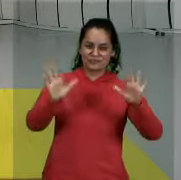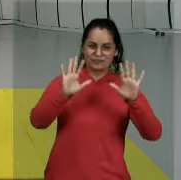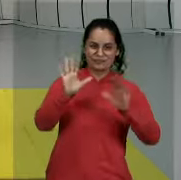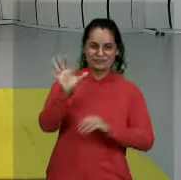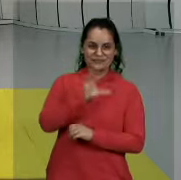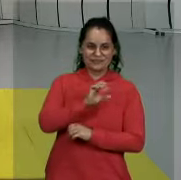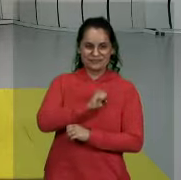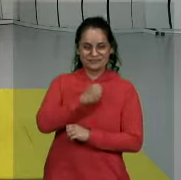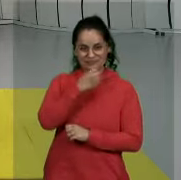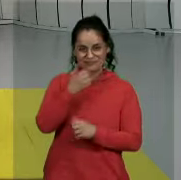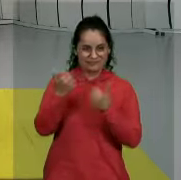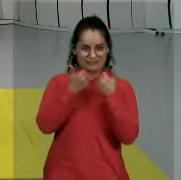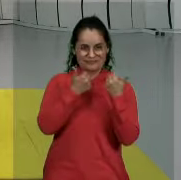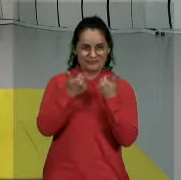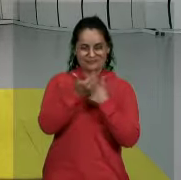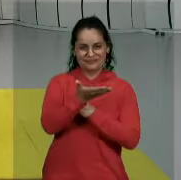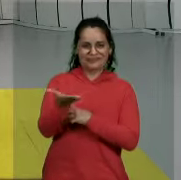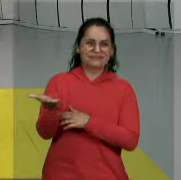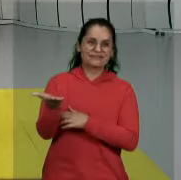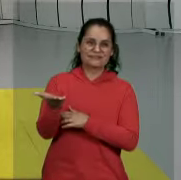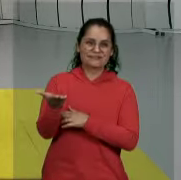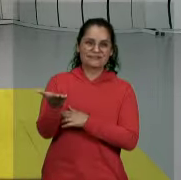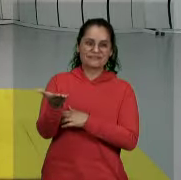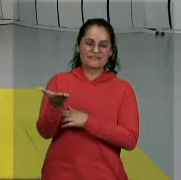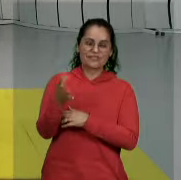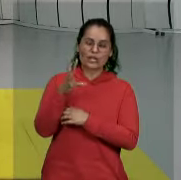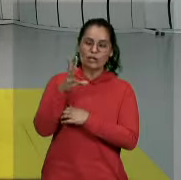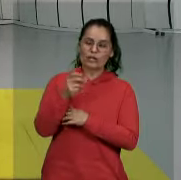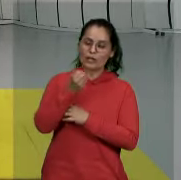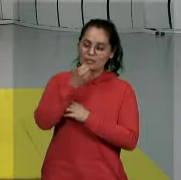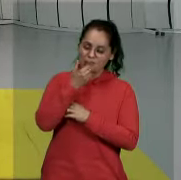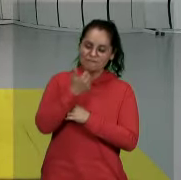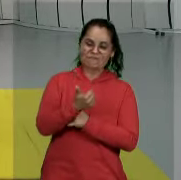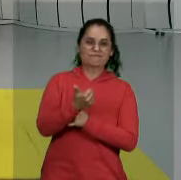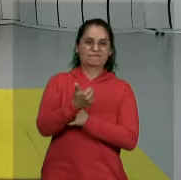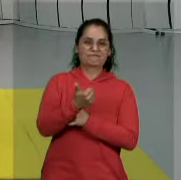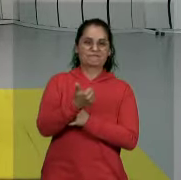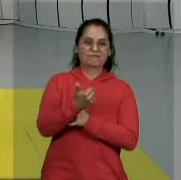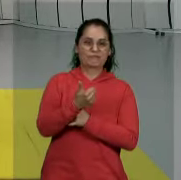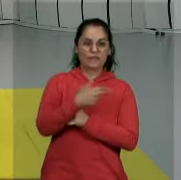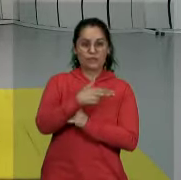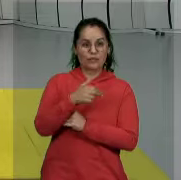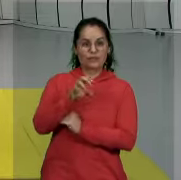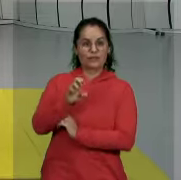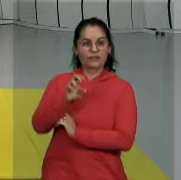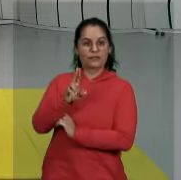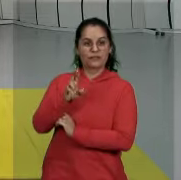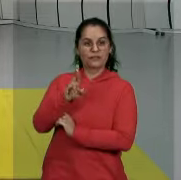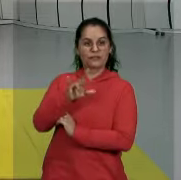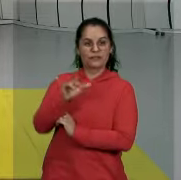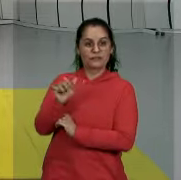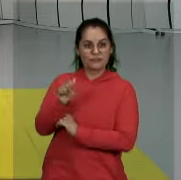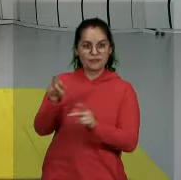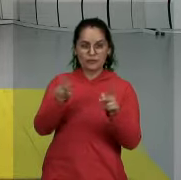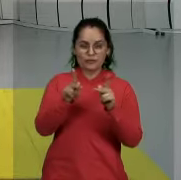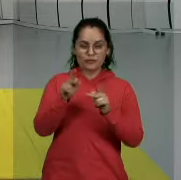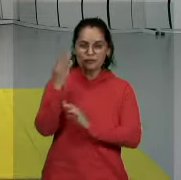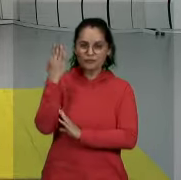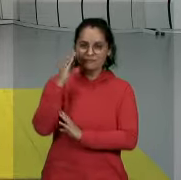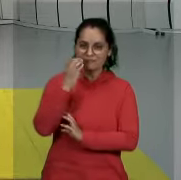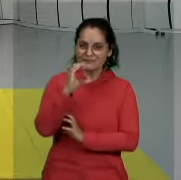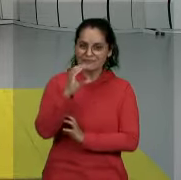meus amores, tudo bem com vocês? Espero que estejam todos bem. Meu nome é Eurípia, eu sou professora de Biologia e